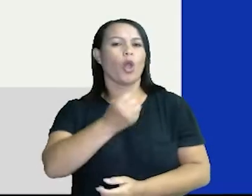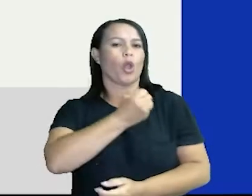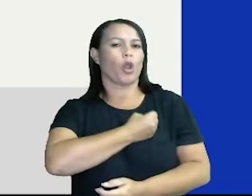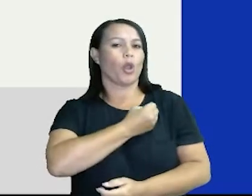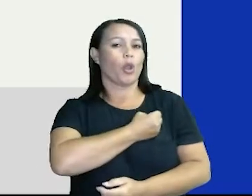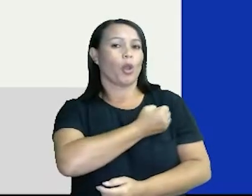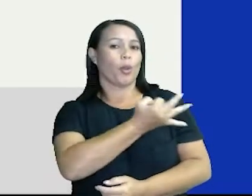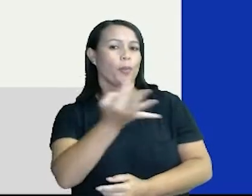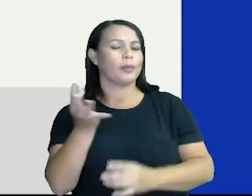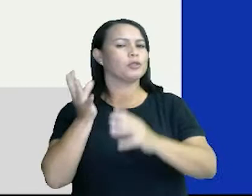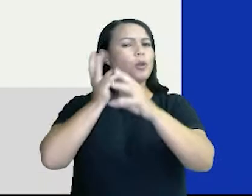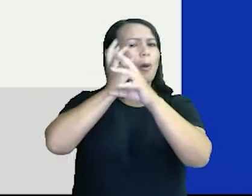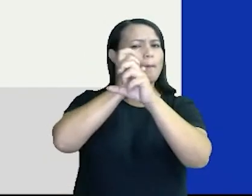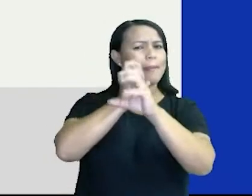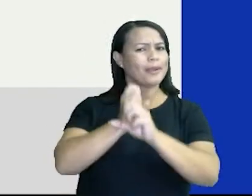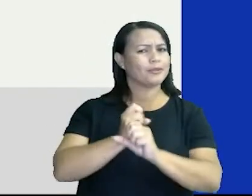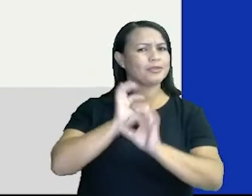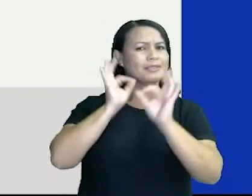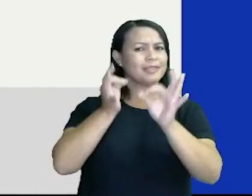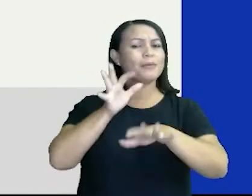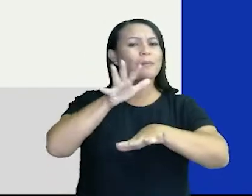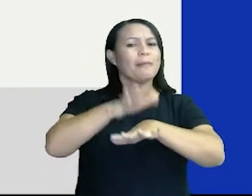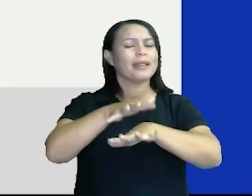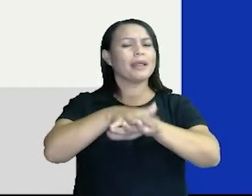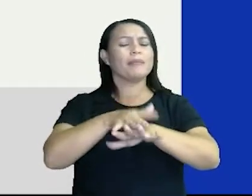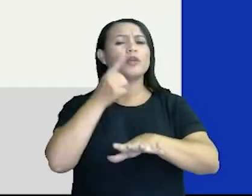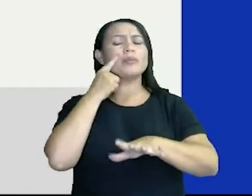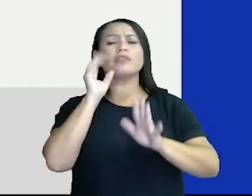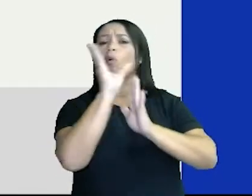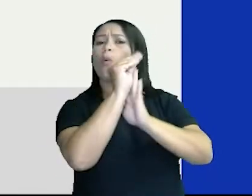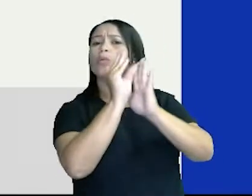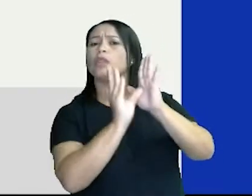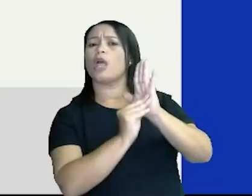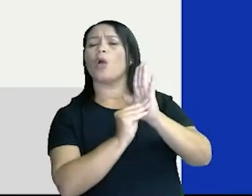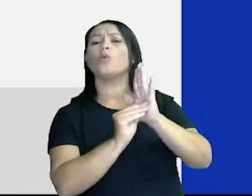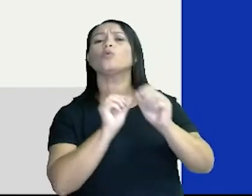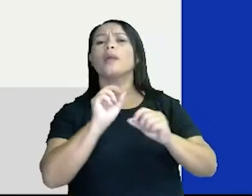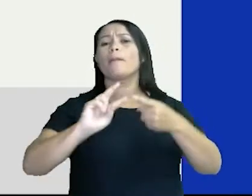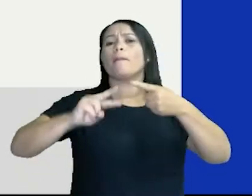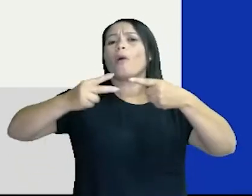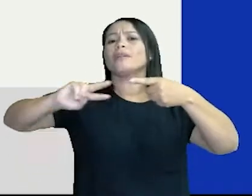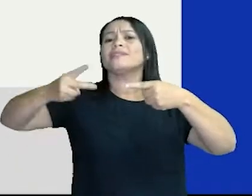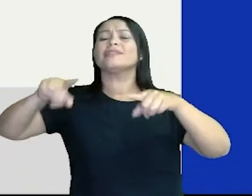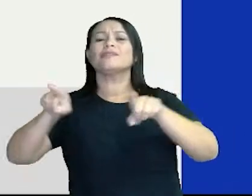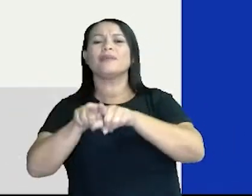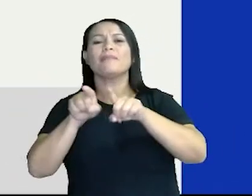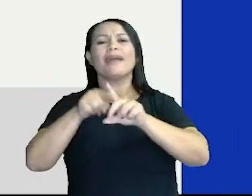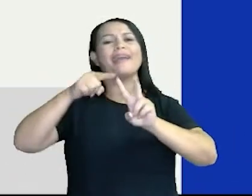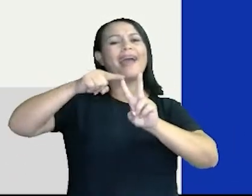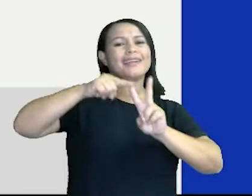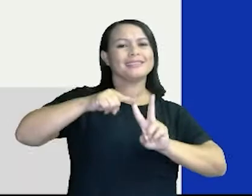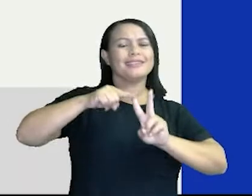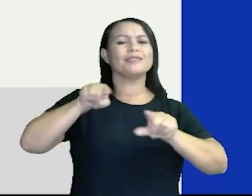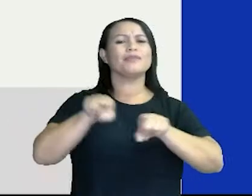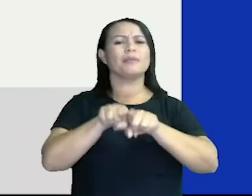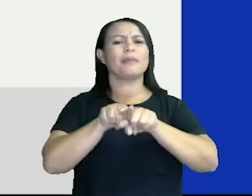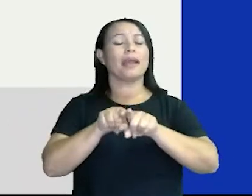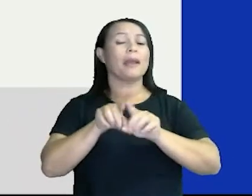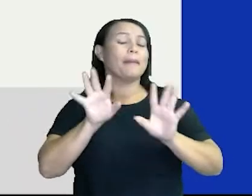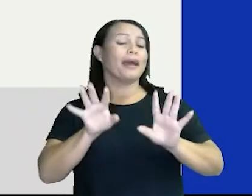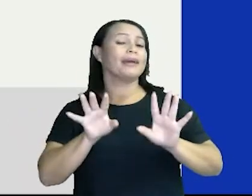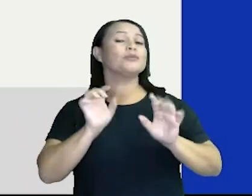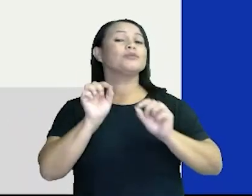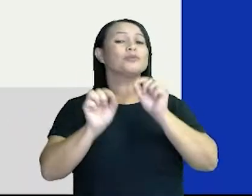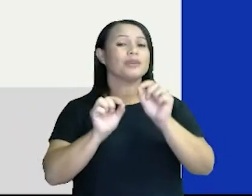números e operações Tá certo este matemático e o conteúdo potenciação e radiciação Mais